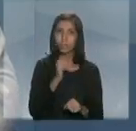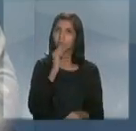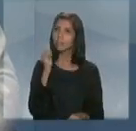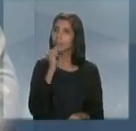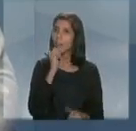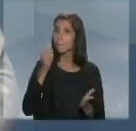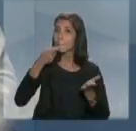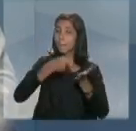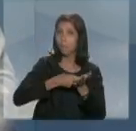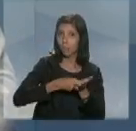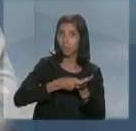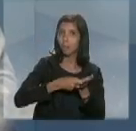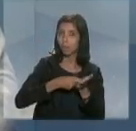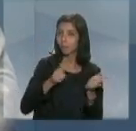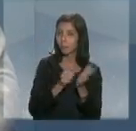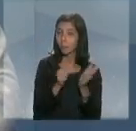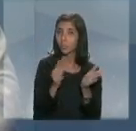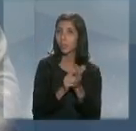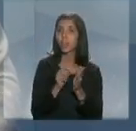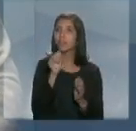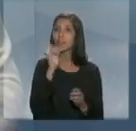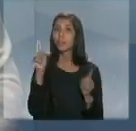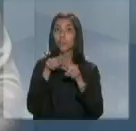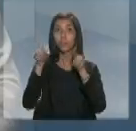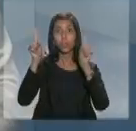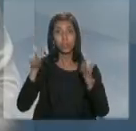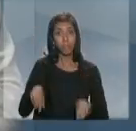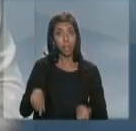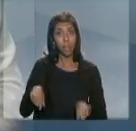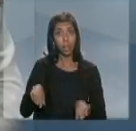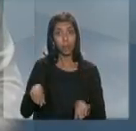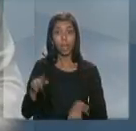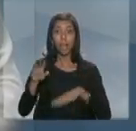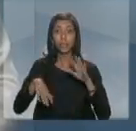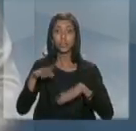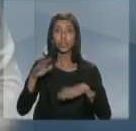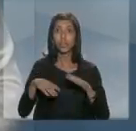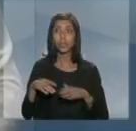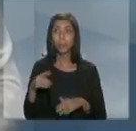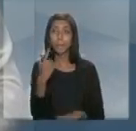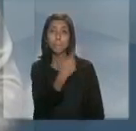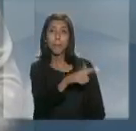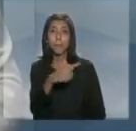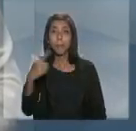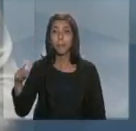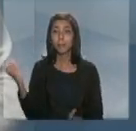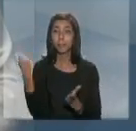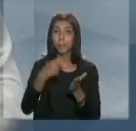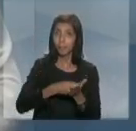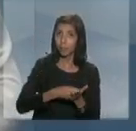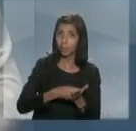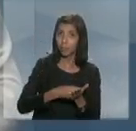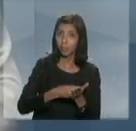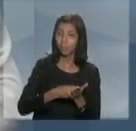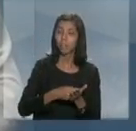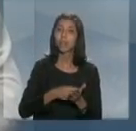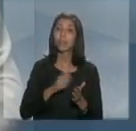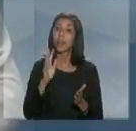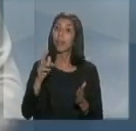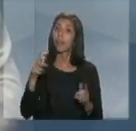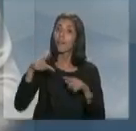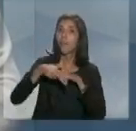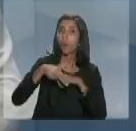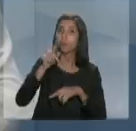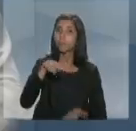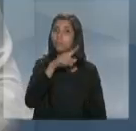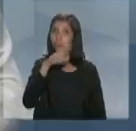exemplo, na folha de pagamento, é quando um funcionário recebe de mais de uma fonte e aquilo deveria